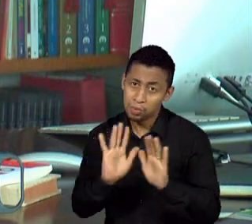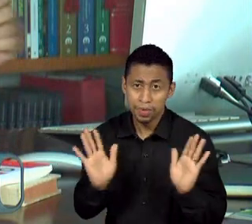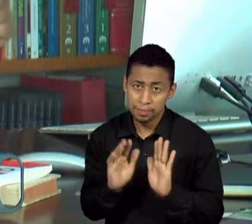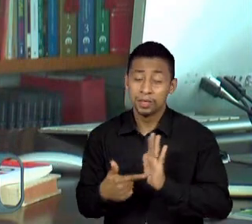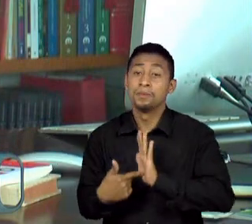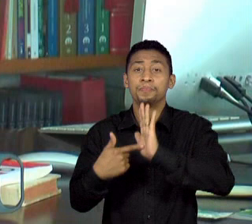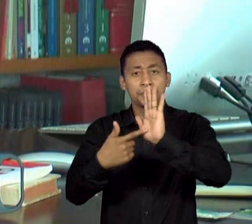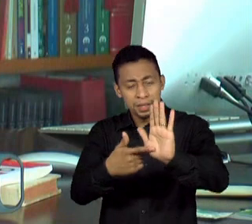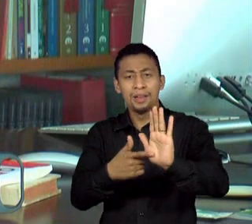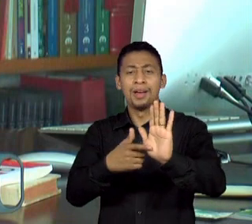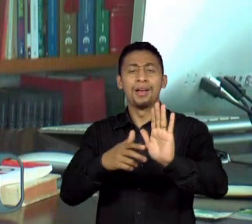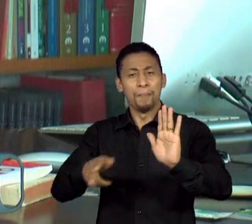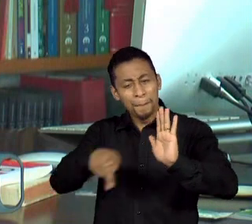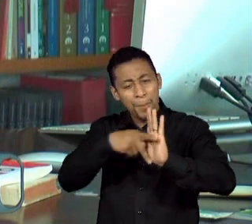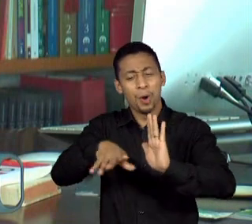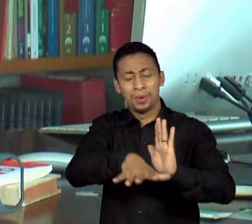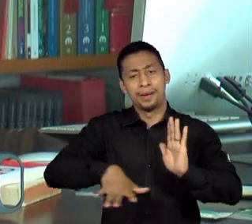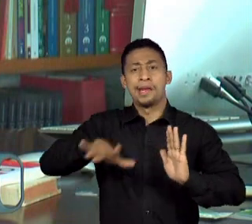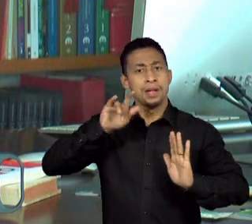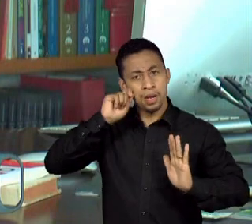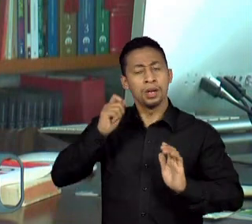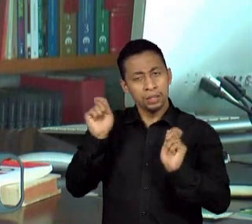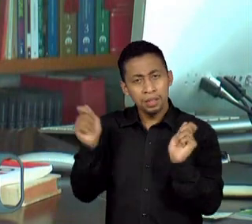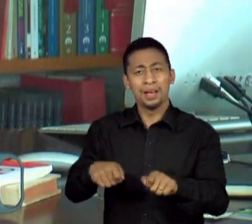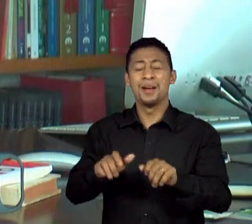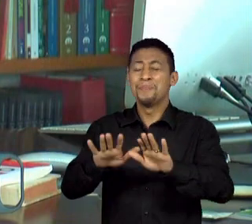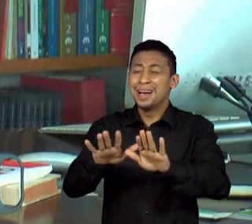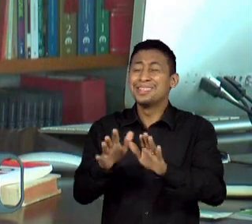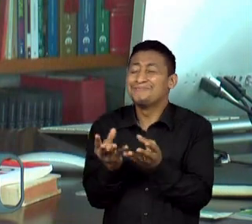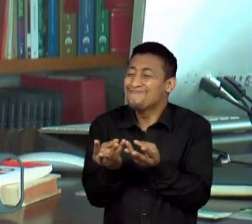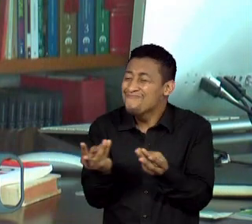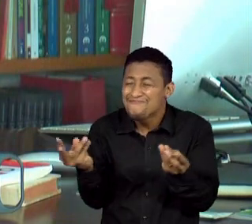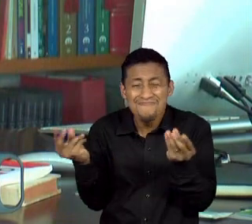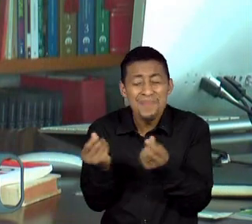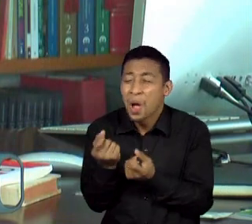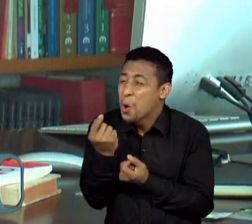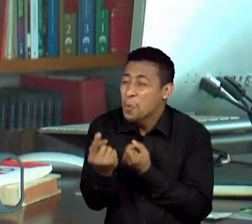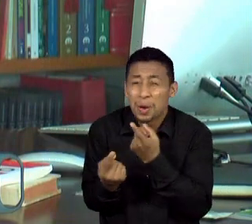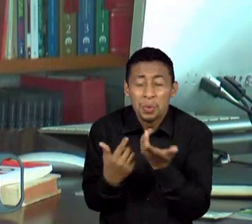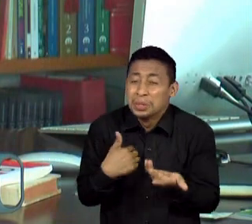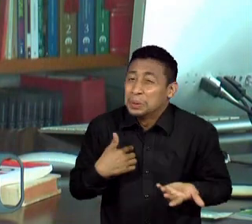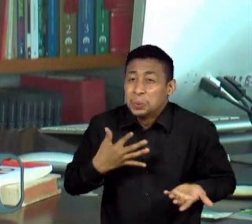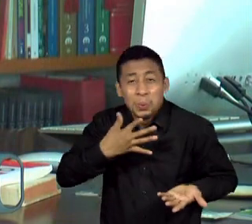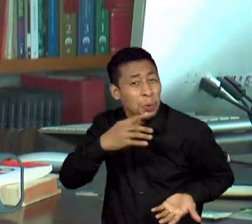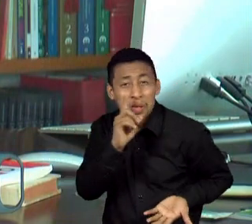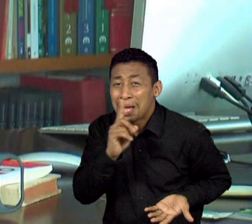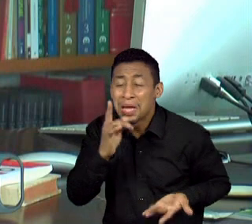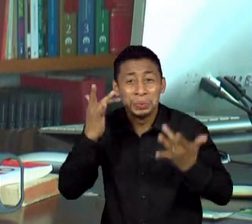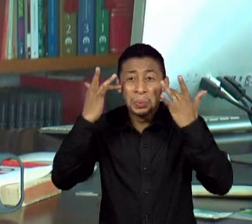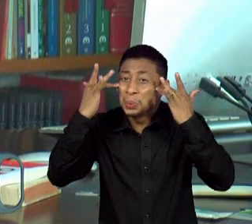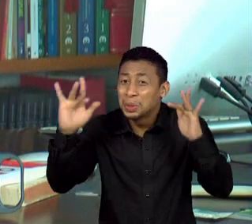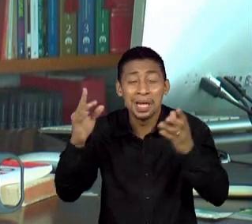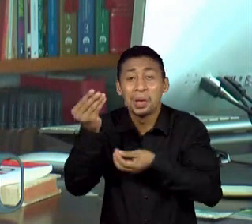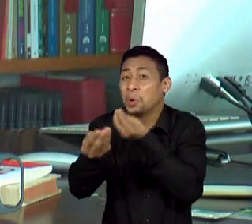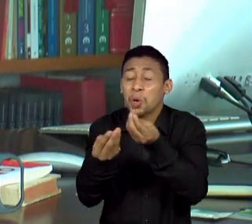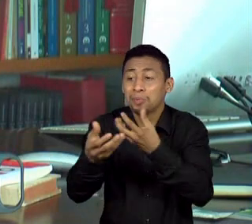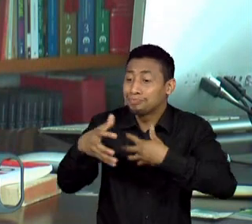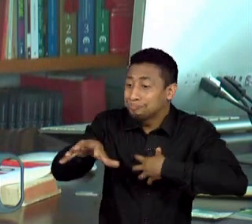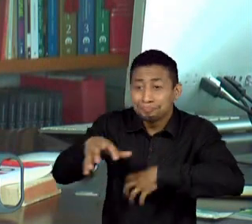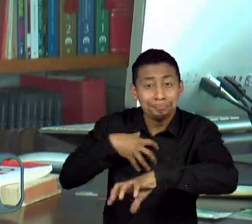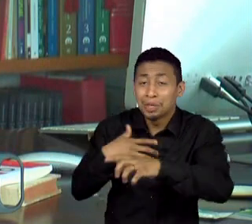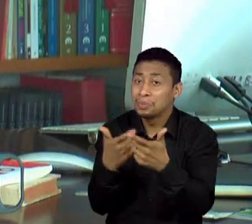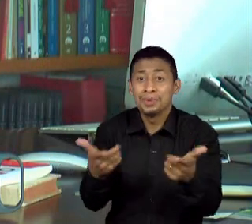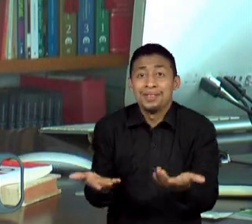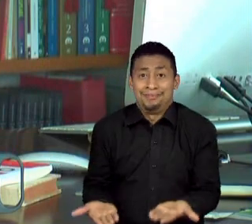Cidade dos Homens, com Antônia, mas tem coisas que eu não vou saber inventar, não vou saber imaginar. Eu me lembro